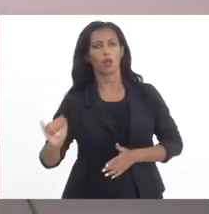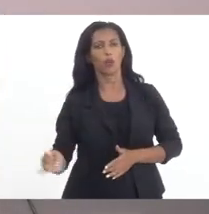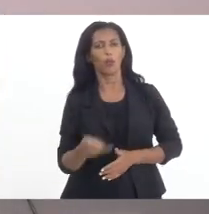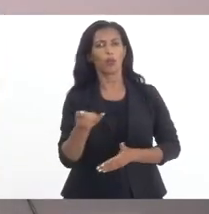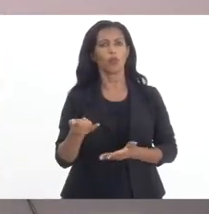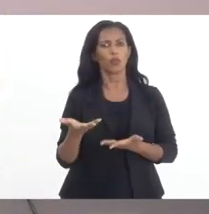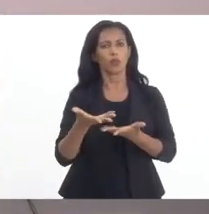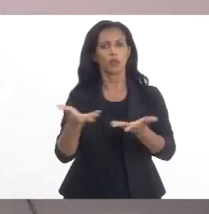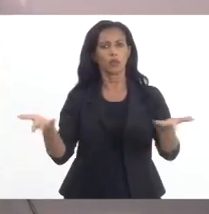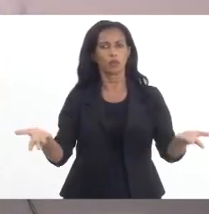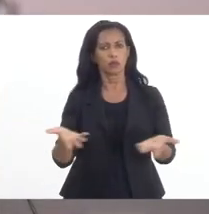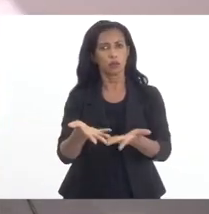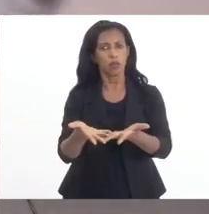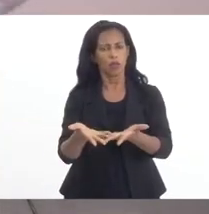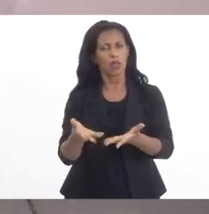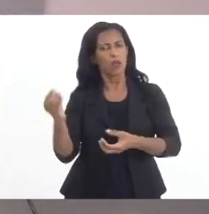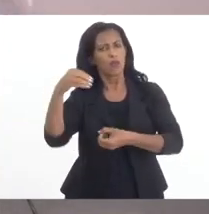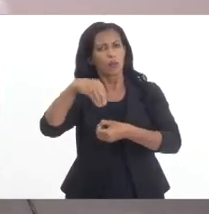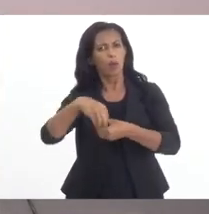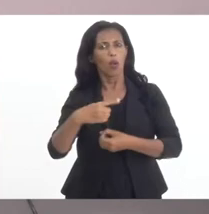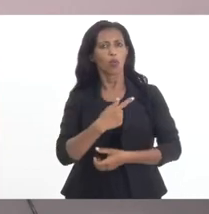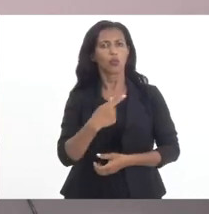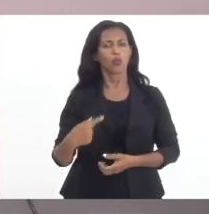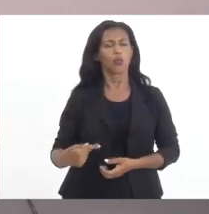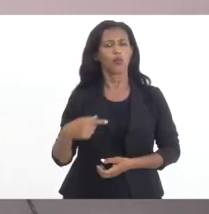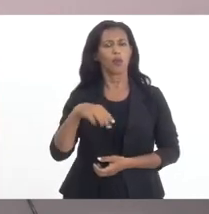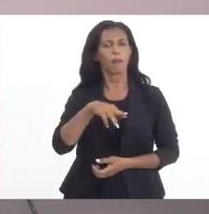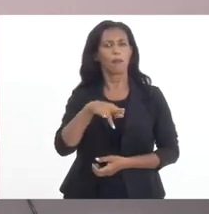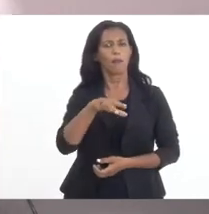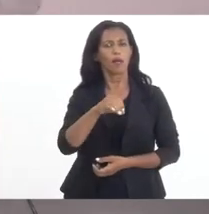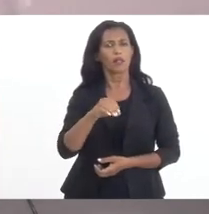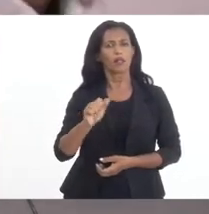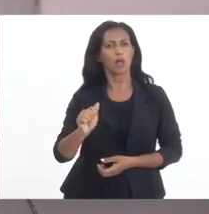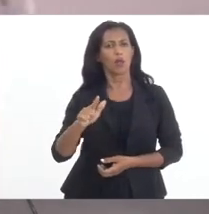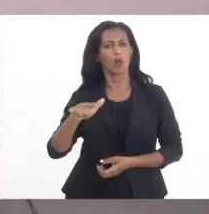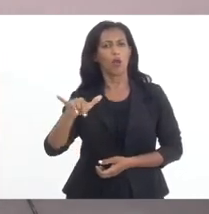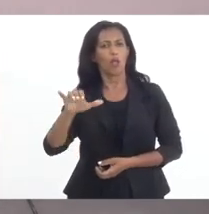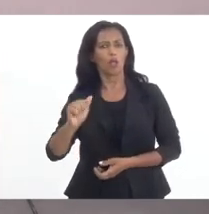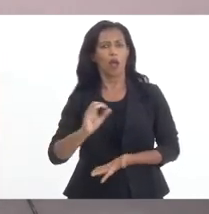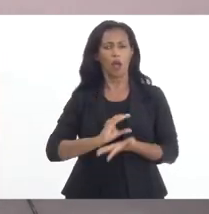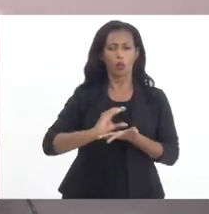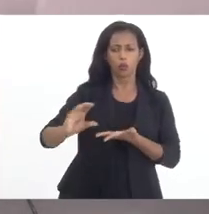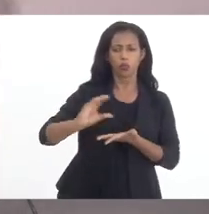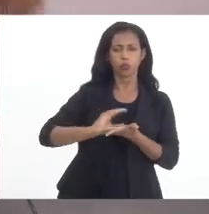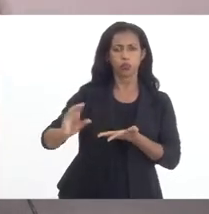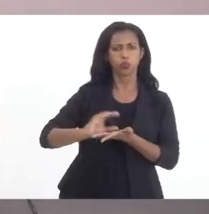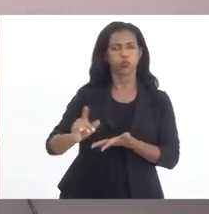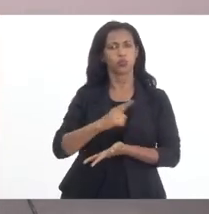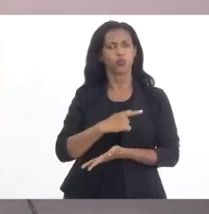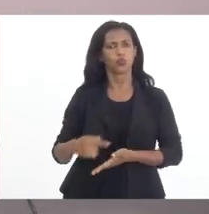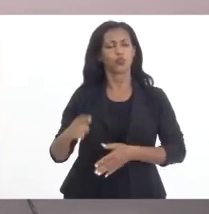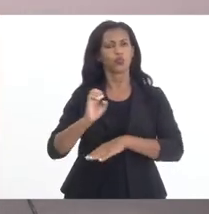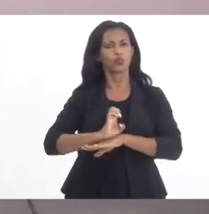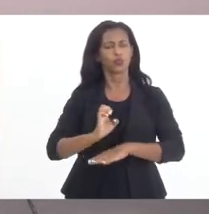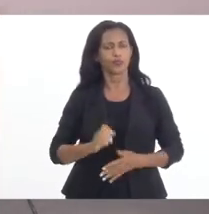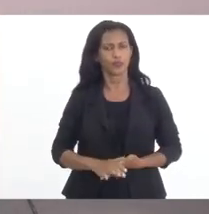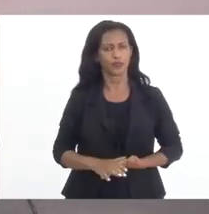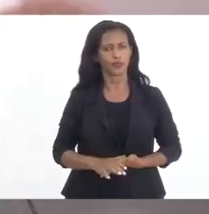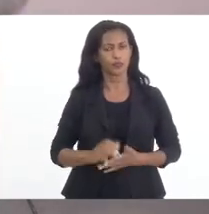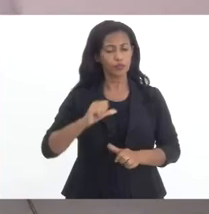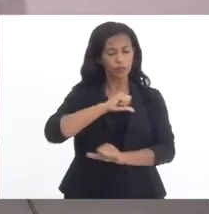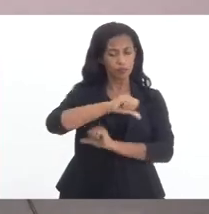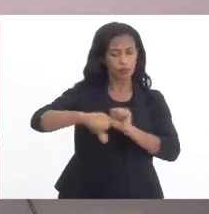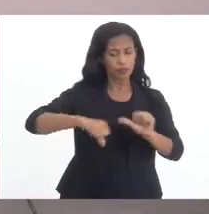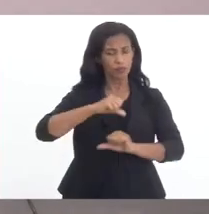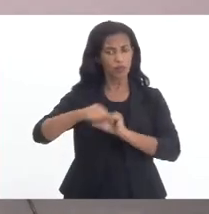população da região. E foi implementada no governo do Marcelo Alencar, com aporte financeiro do governo do Estado, e